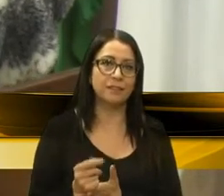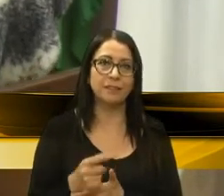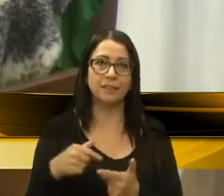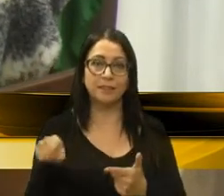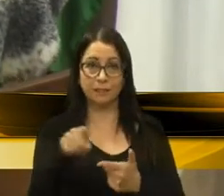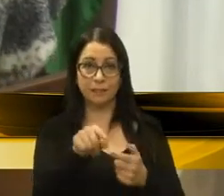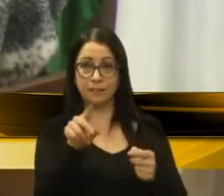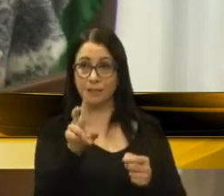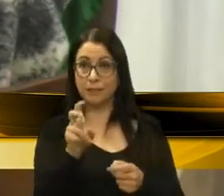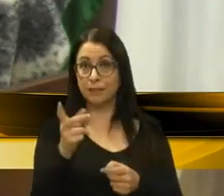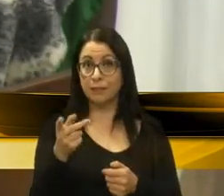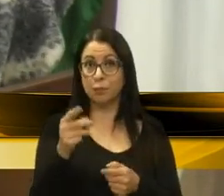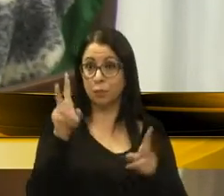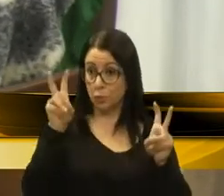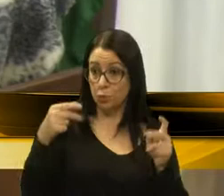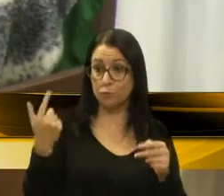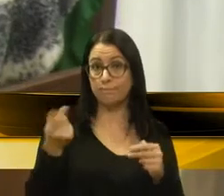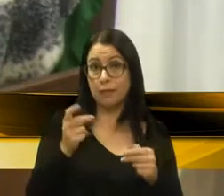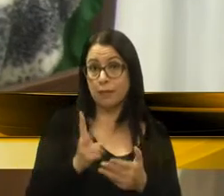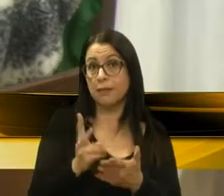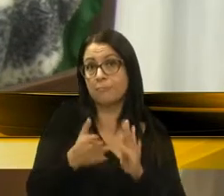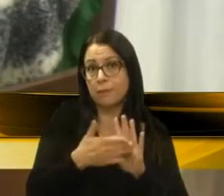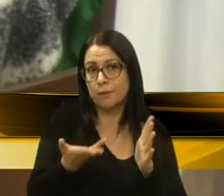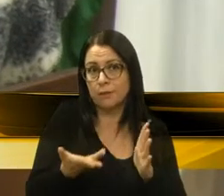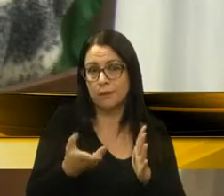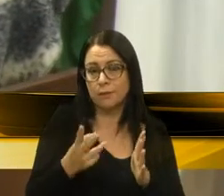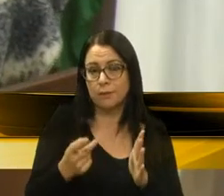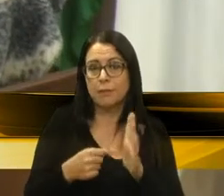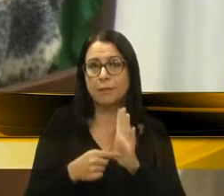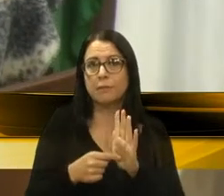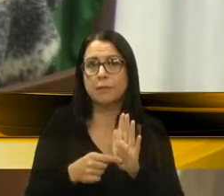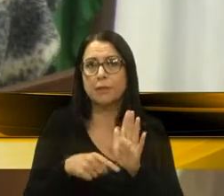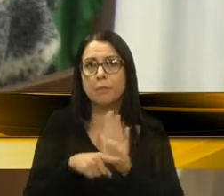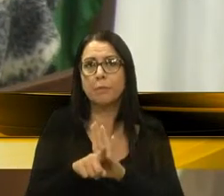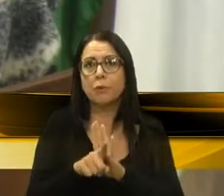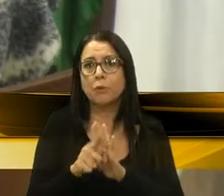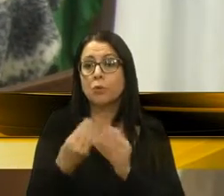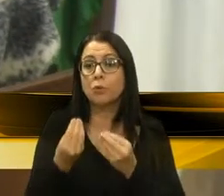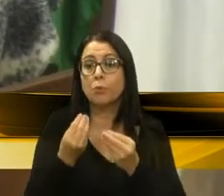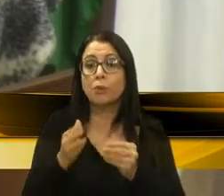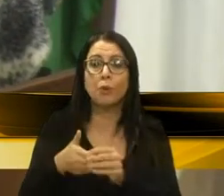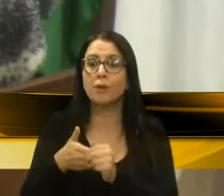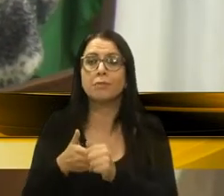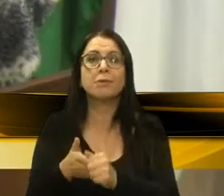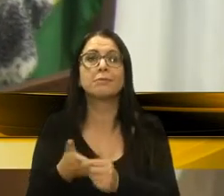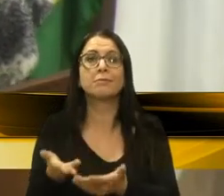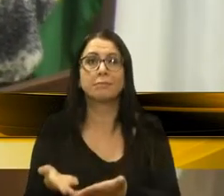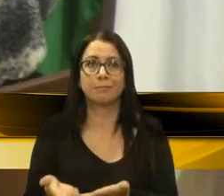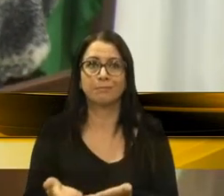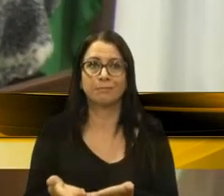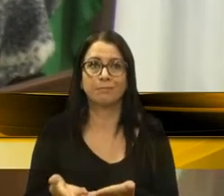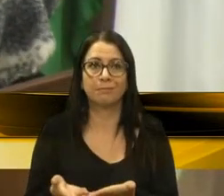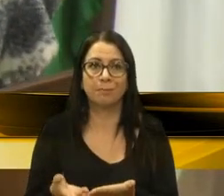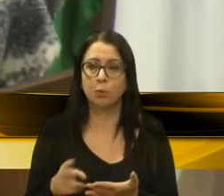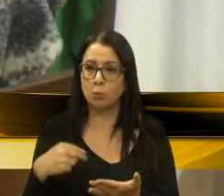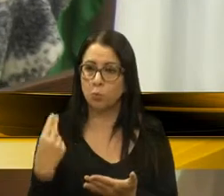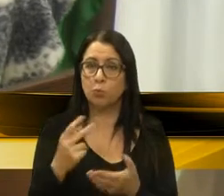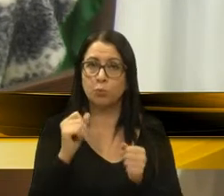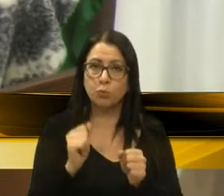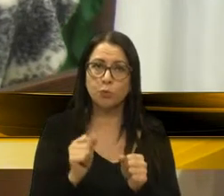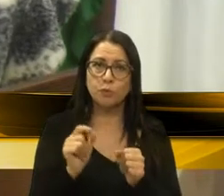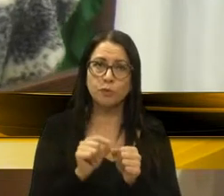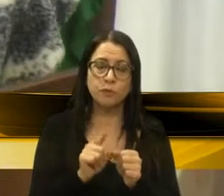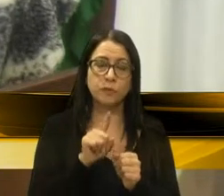lá. Coloquei a nossa situação e pedindo orientações para como nós poderíamos,